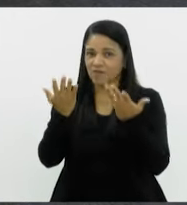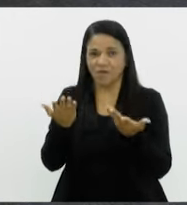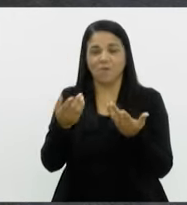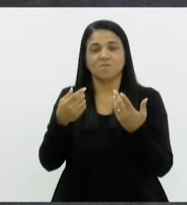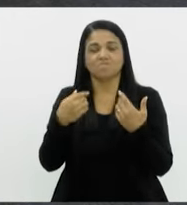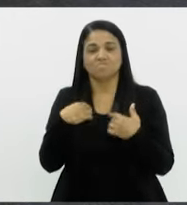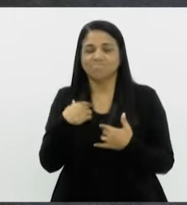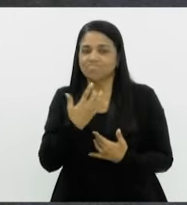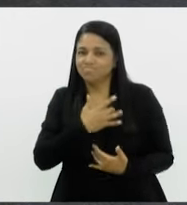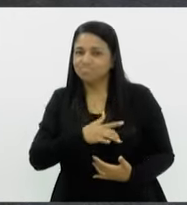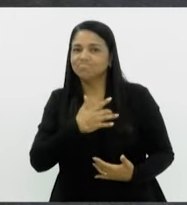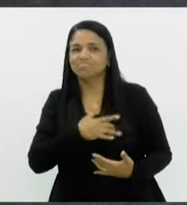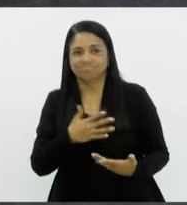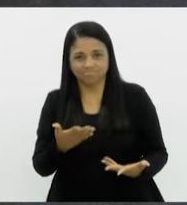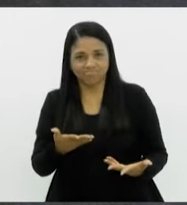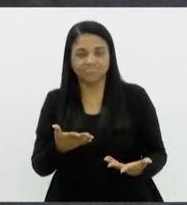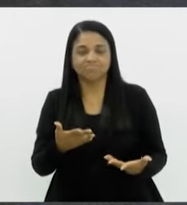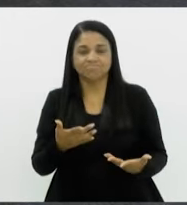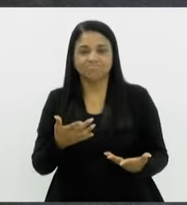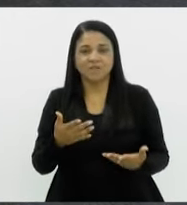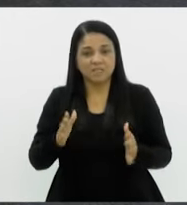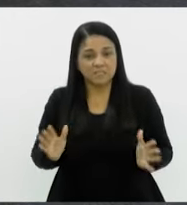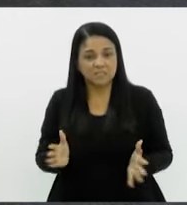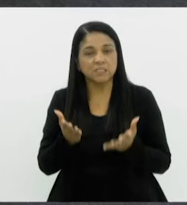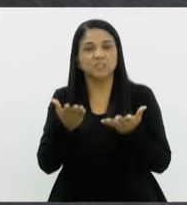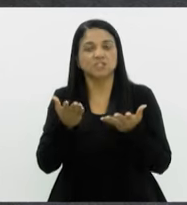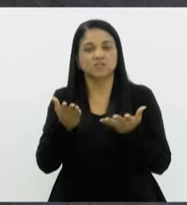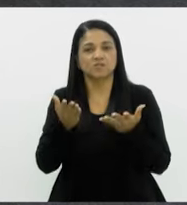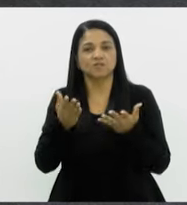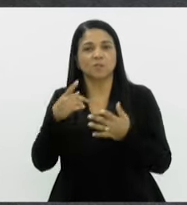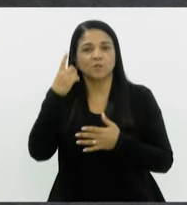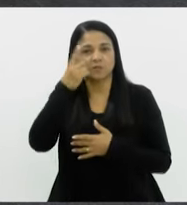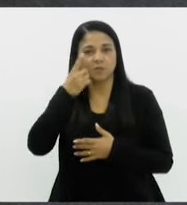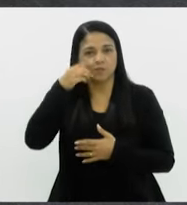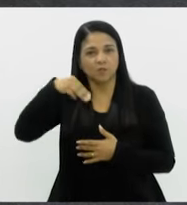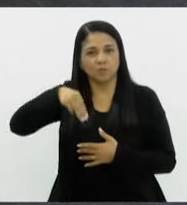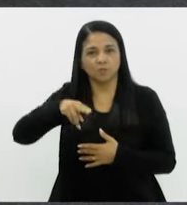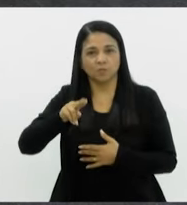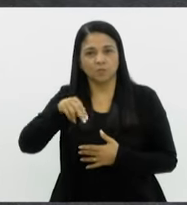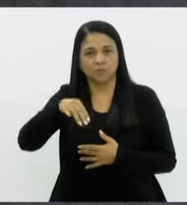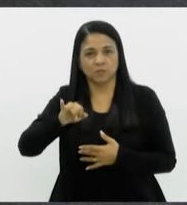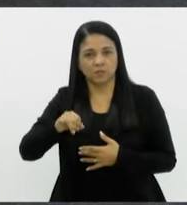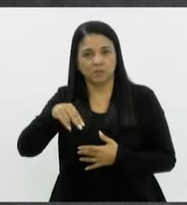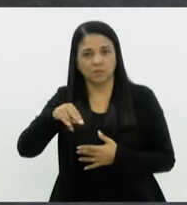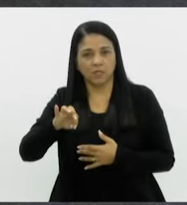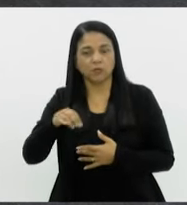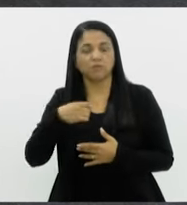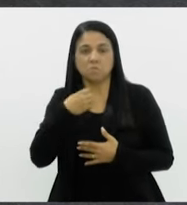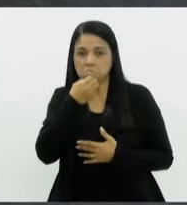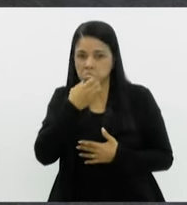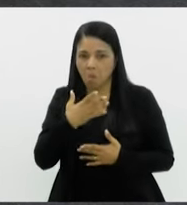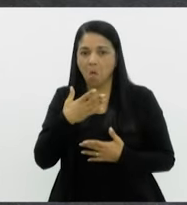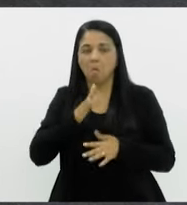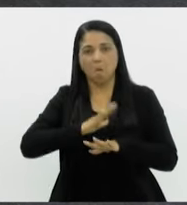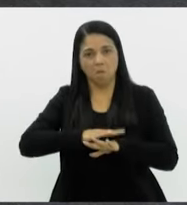uma pena. Então, esse incentivo trazido pelo deputado Munir Neto vem em boa hora. A gente tem que entender que a produção